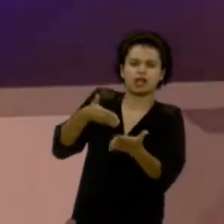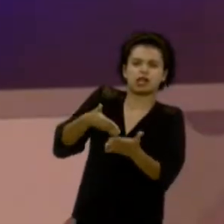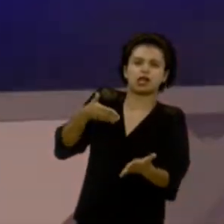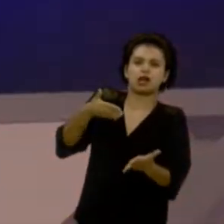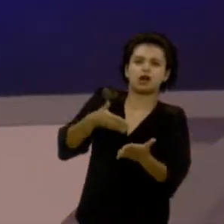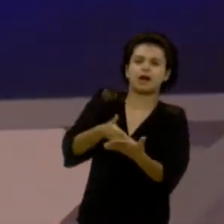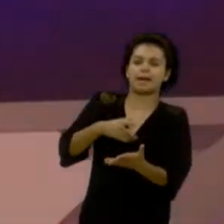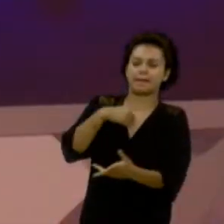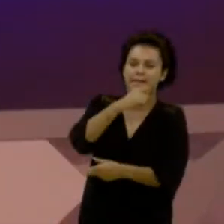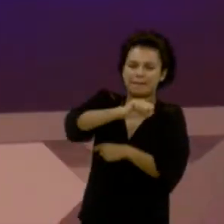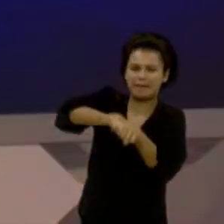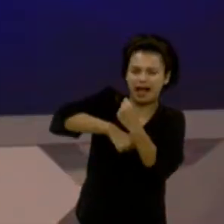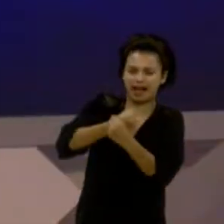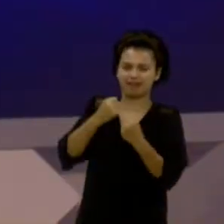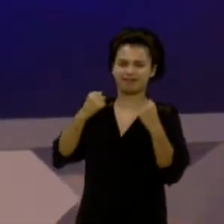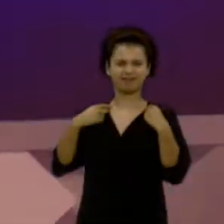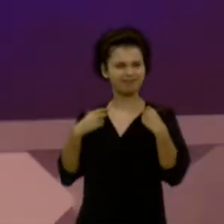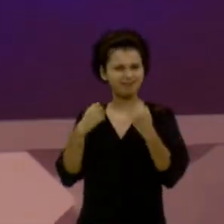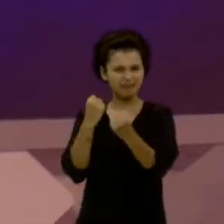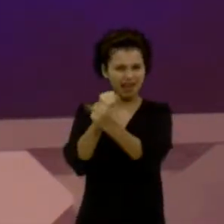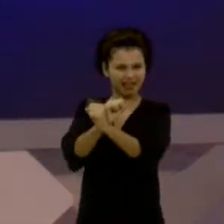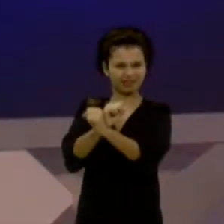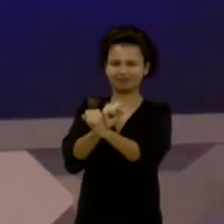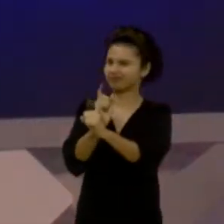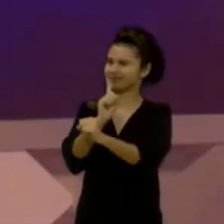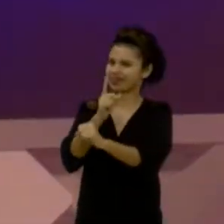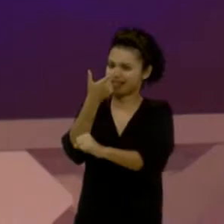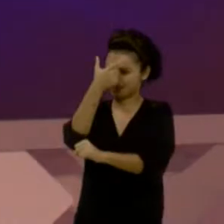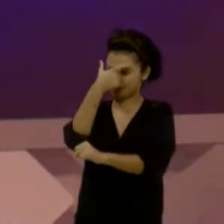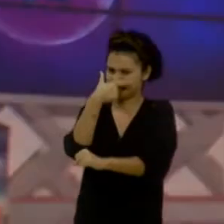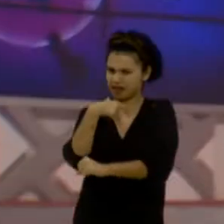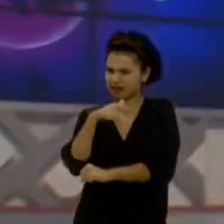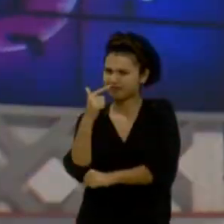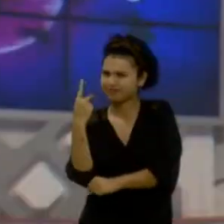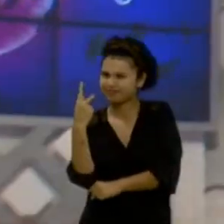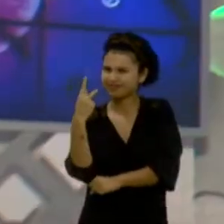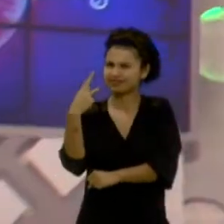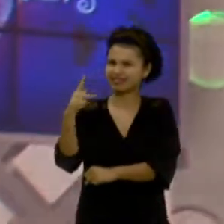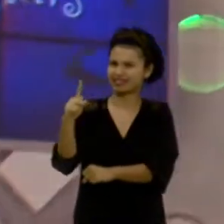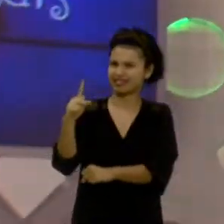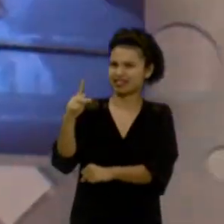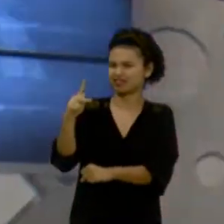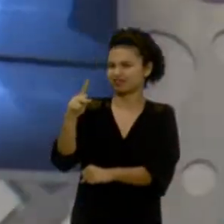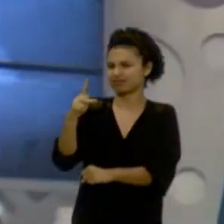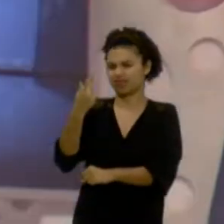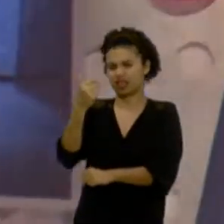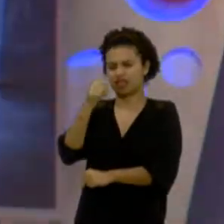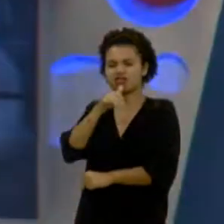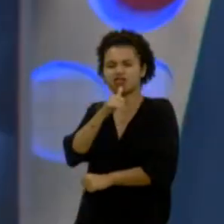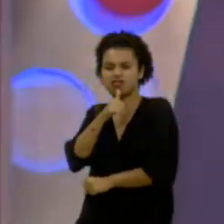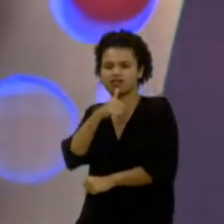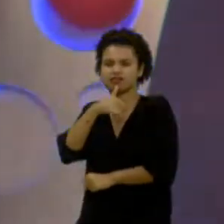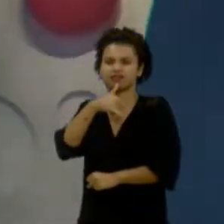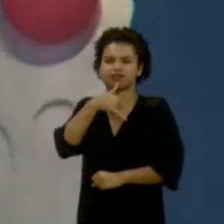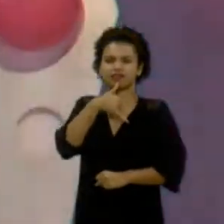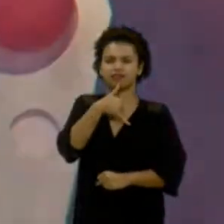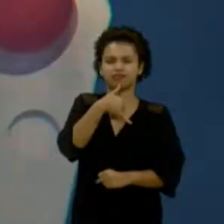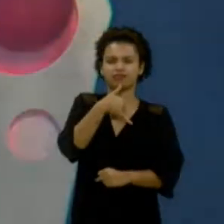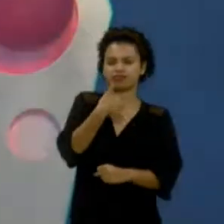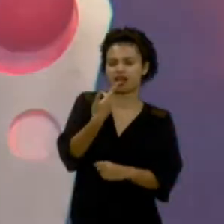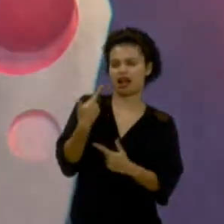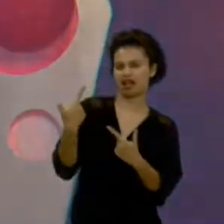amarrar com essa tua cara de anemia. Ninguém